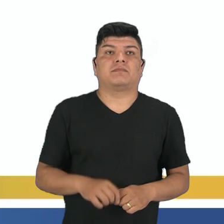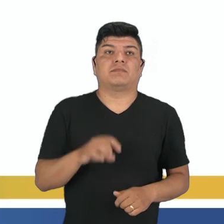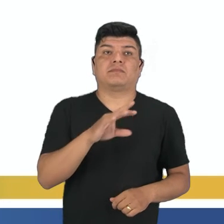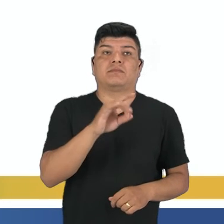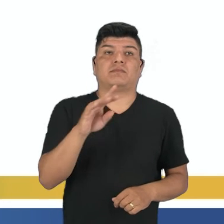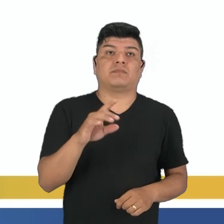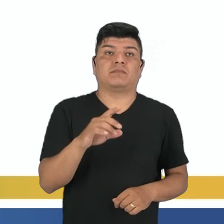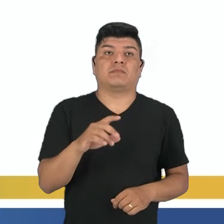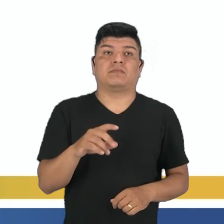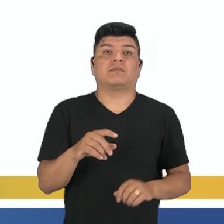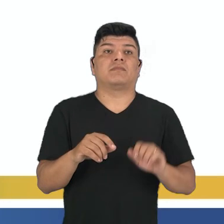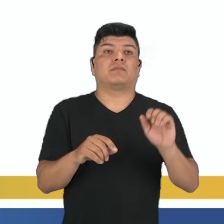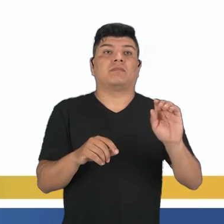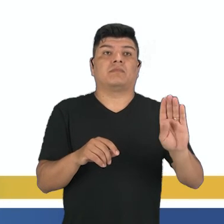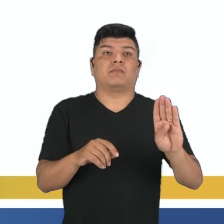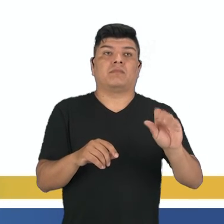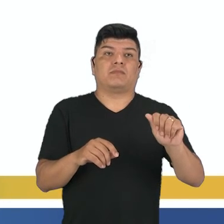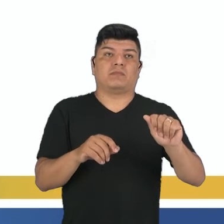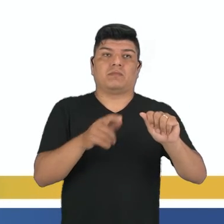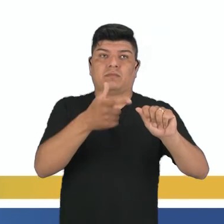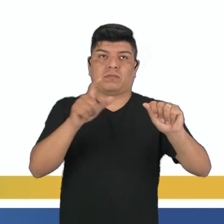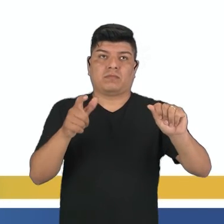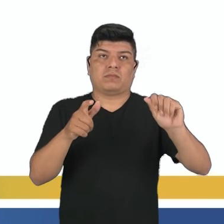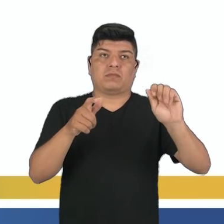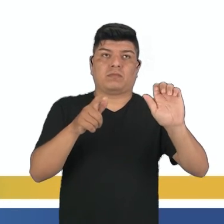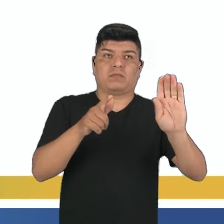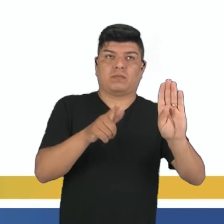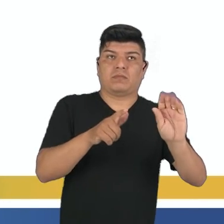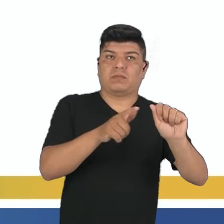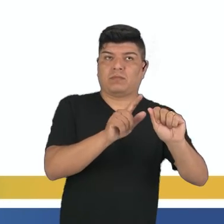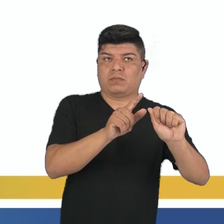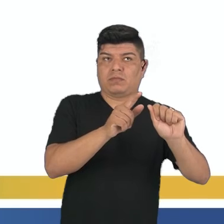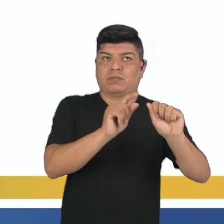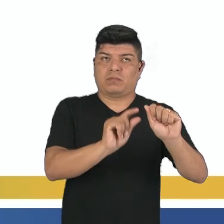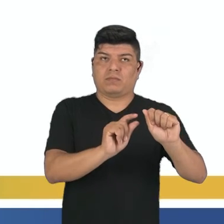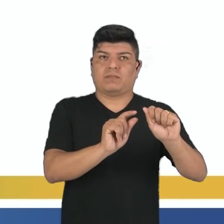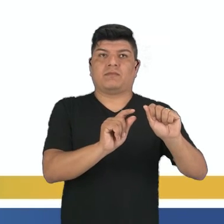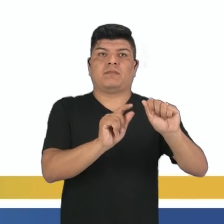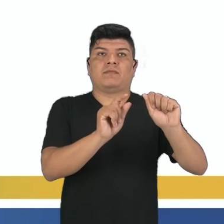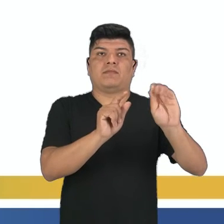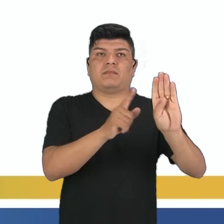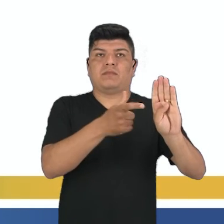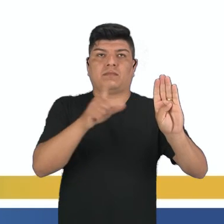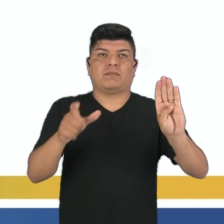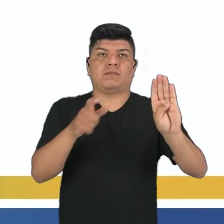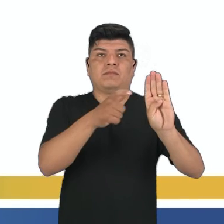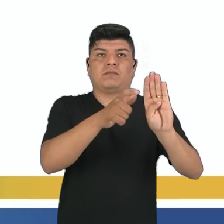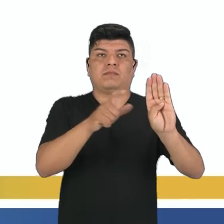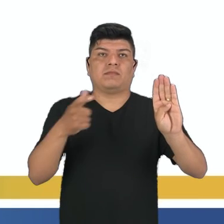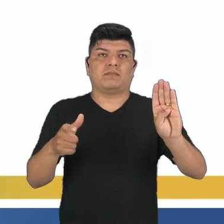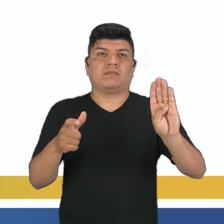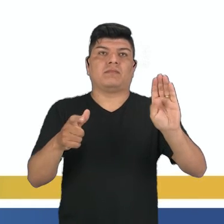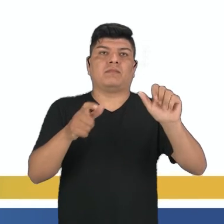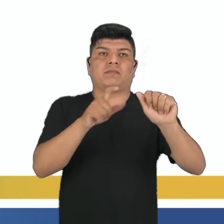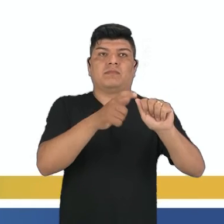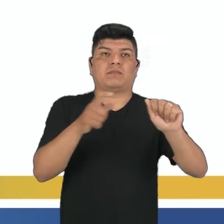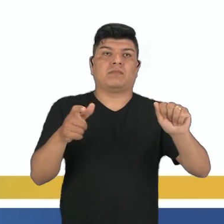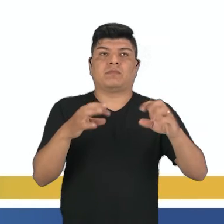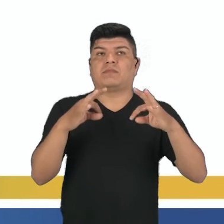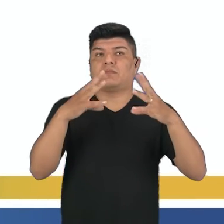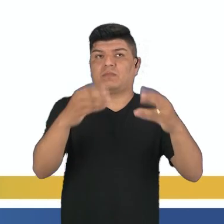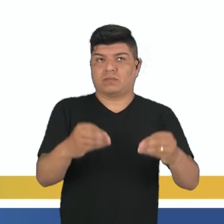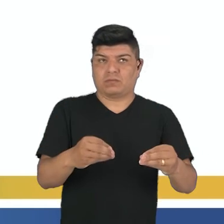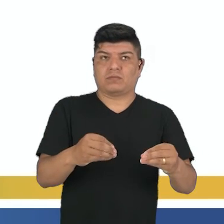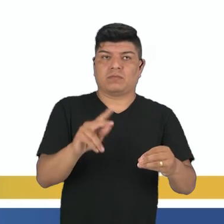Indivíduos com genótipos Azão, Azinho produzem gametas Azão, Azão, Azão, Azinho e Azinho, Azinho. Indivíduos